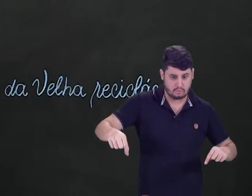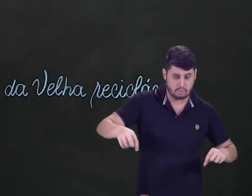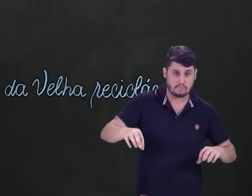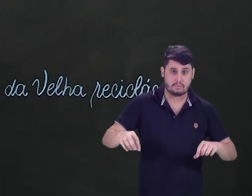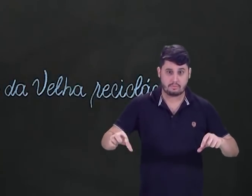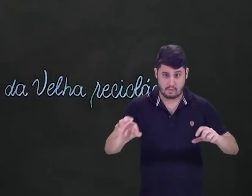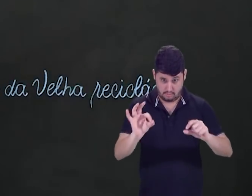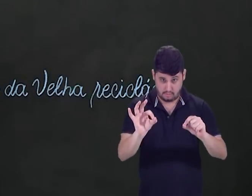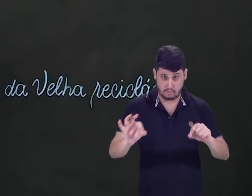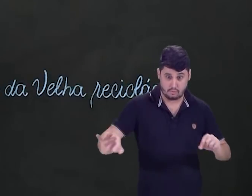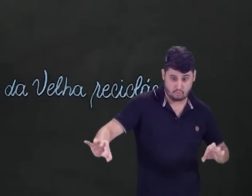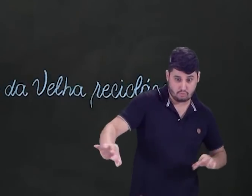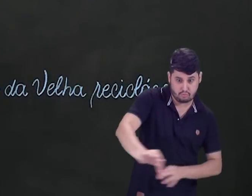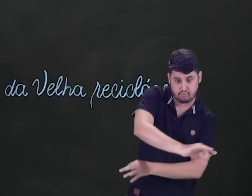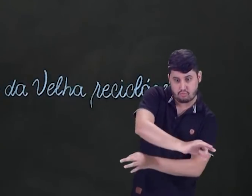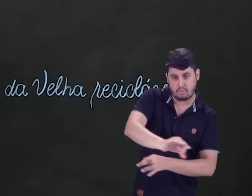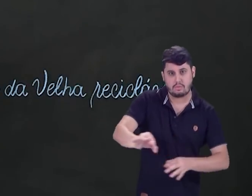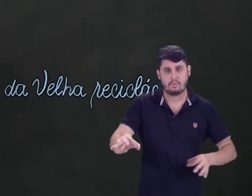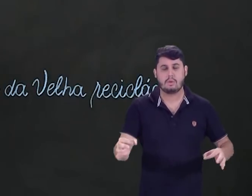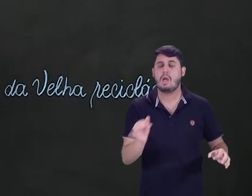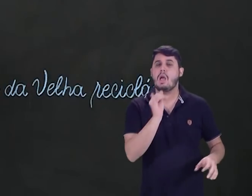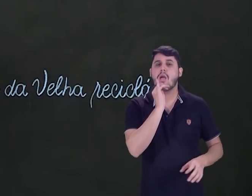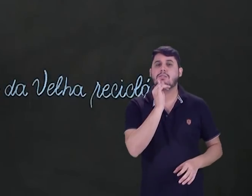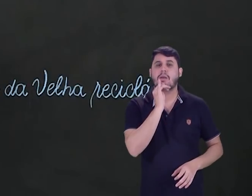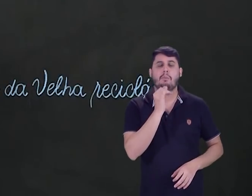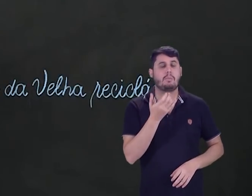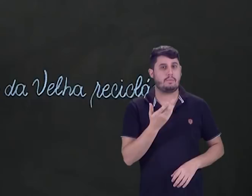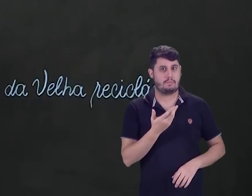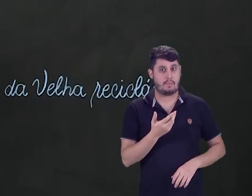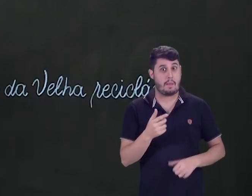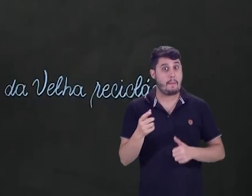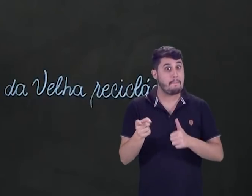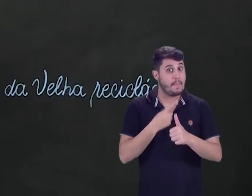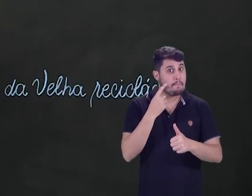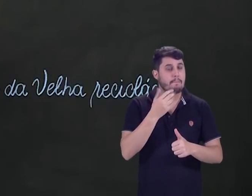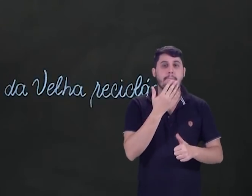exemplo, a minha primeira tampinha vai ser a tampinha branca aqui.